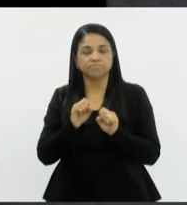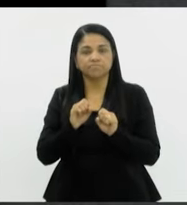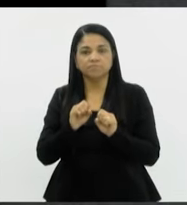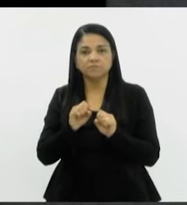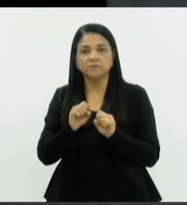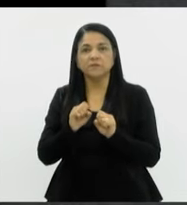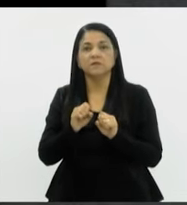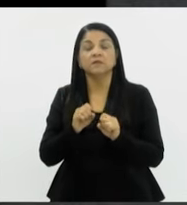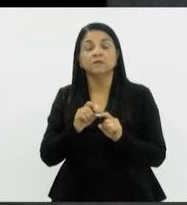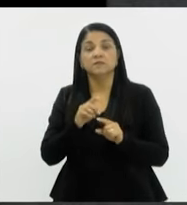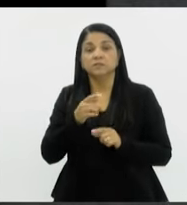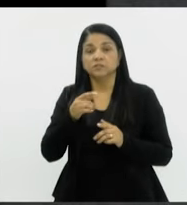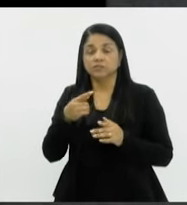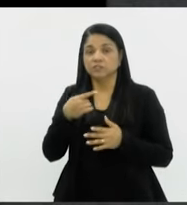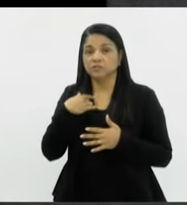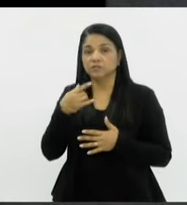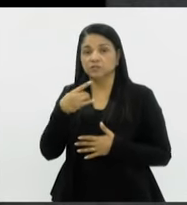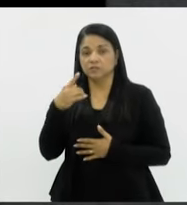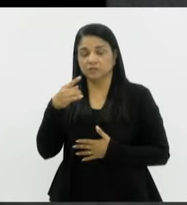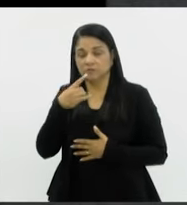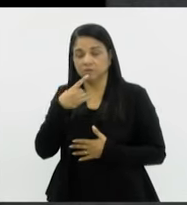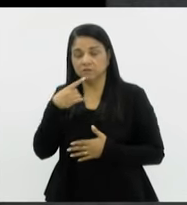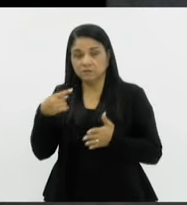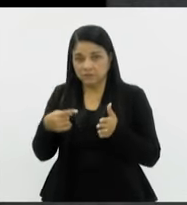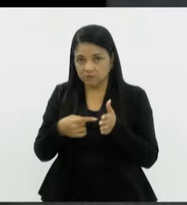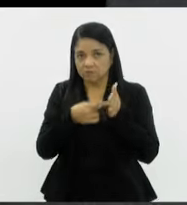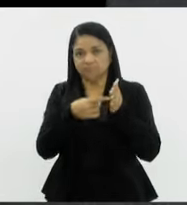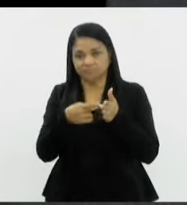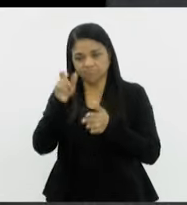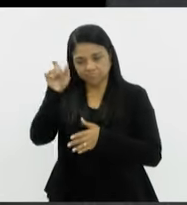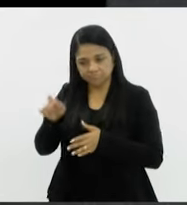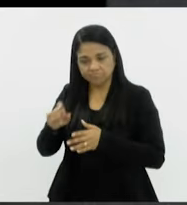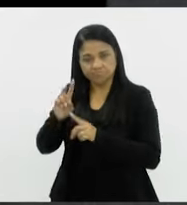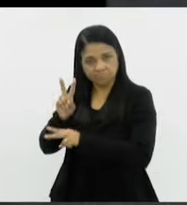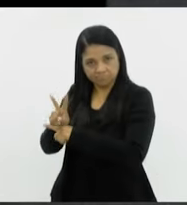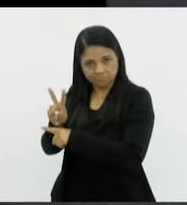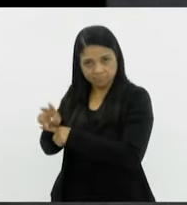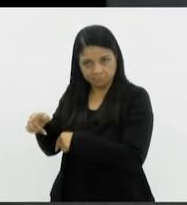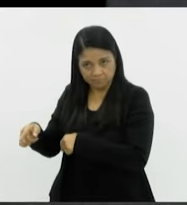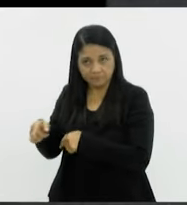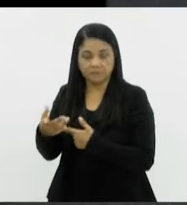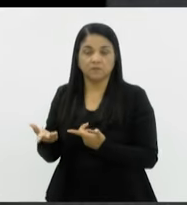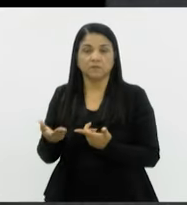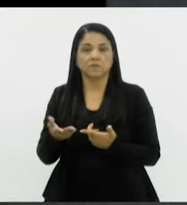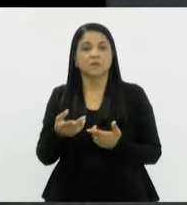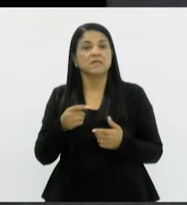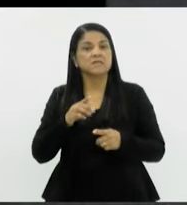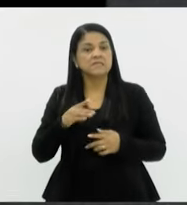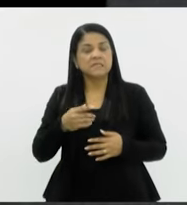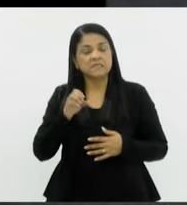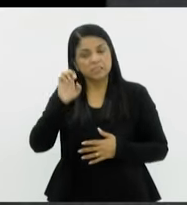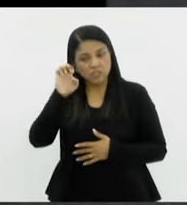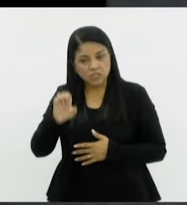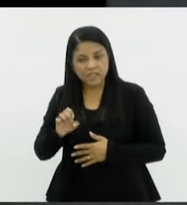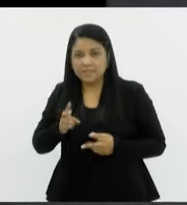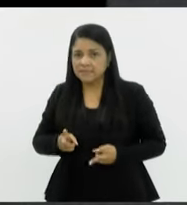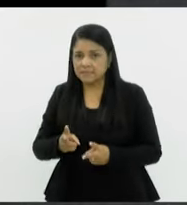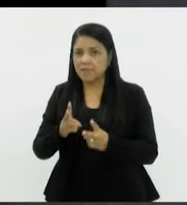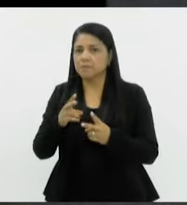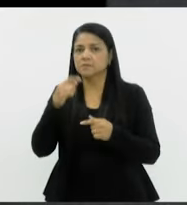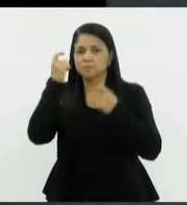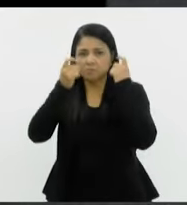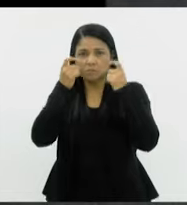anos, para mostrar que nós, da esquerda, sim, nos preocupamos com a segurança pública. A gente quer